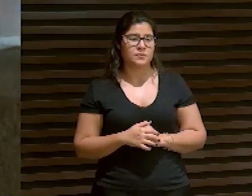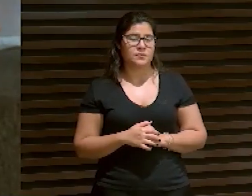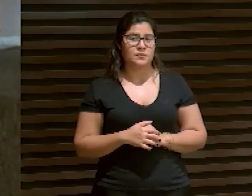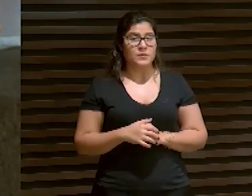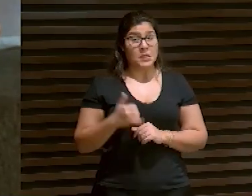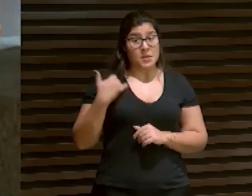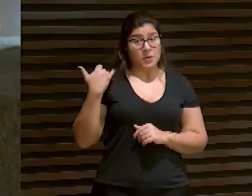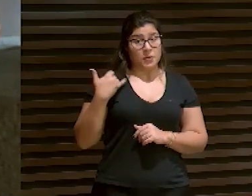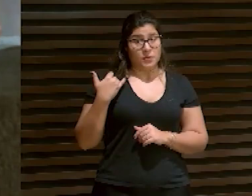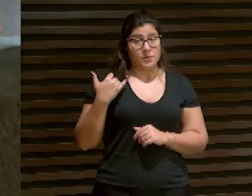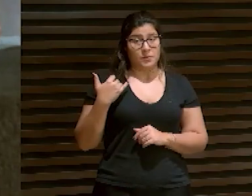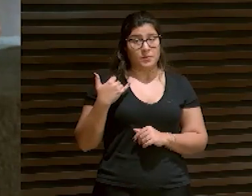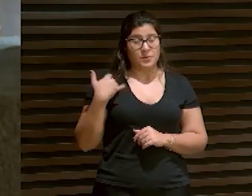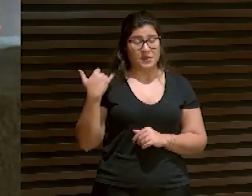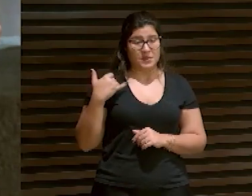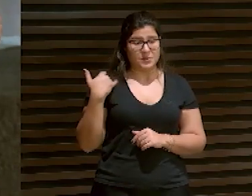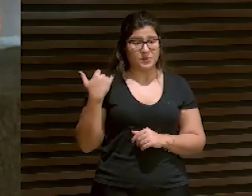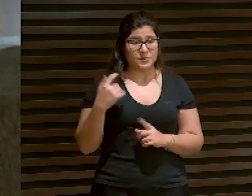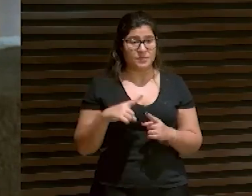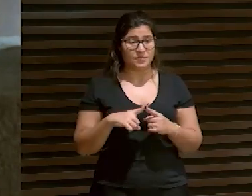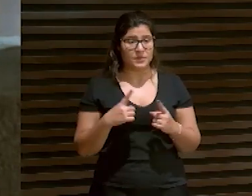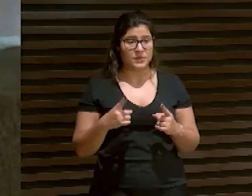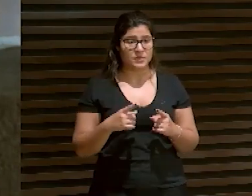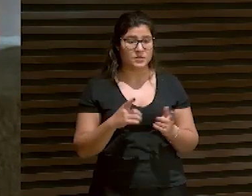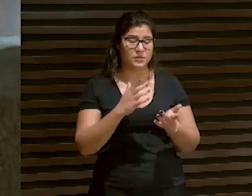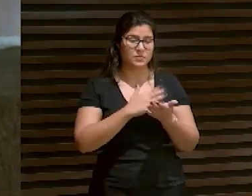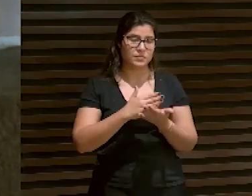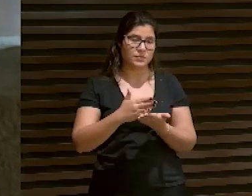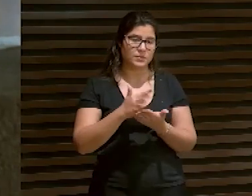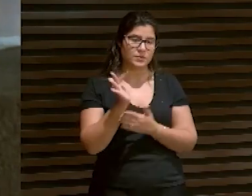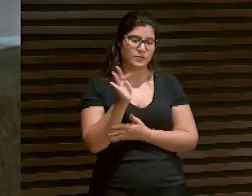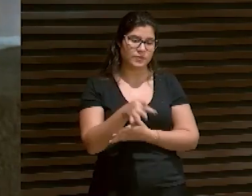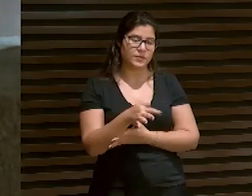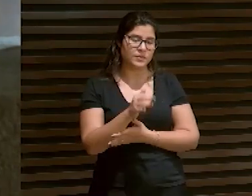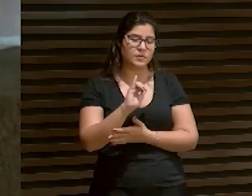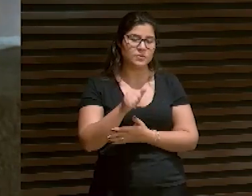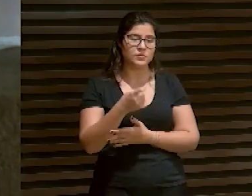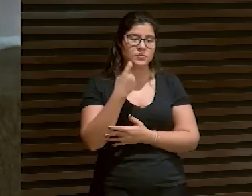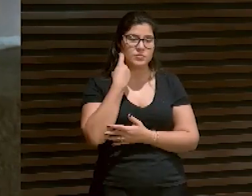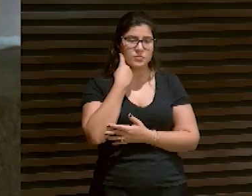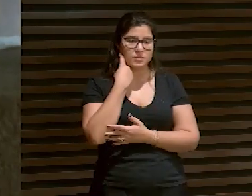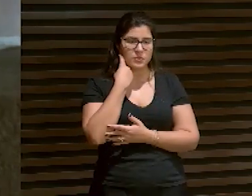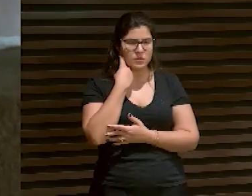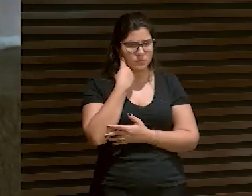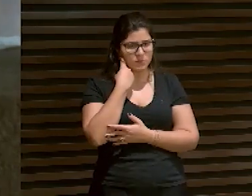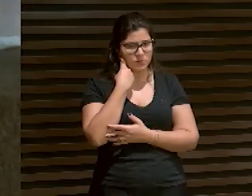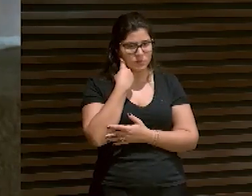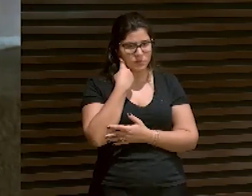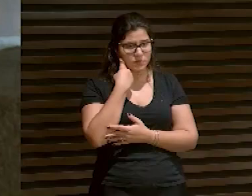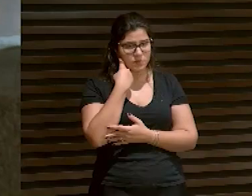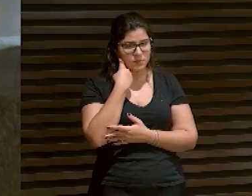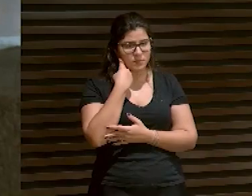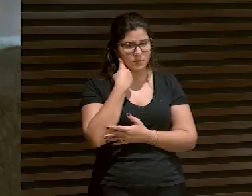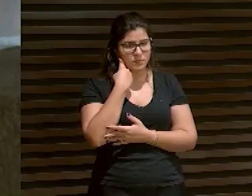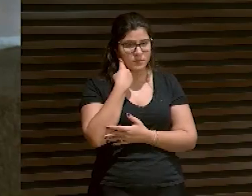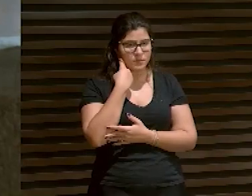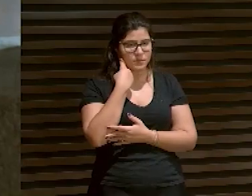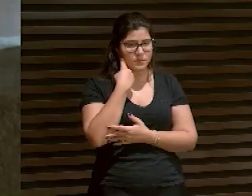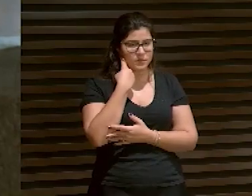E agora, irmãos, a gente caminhando para o final, vemos Jonas como sendo bipolar.